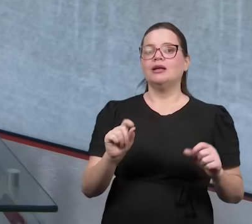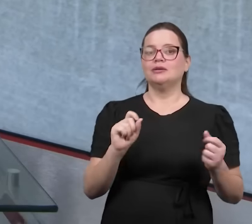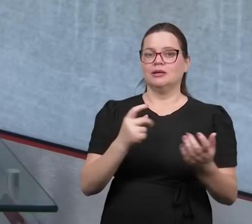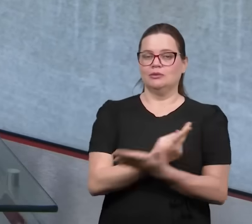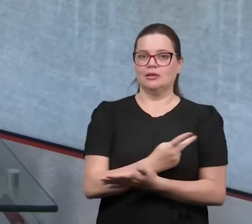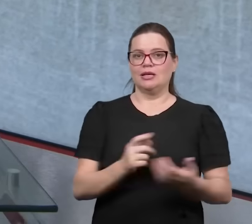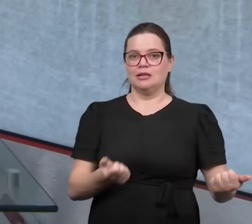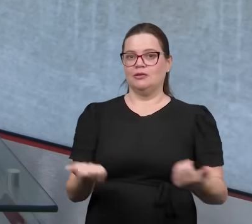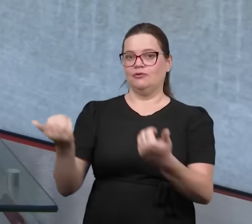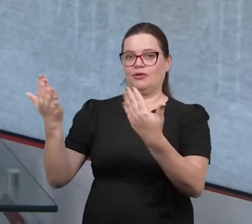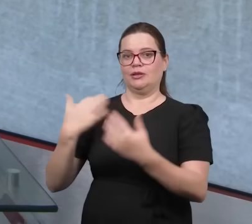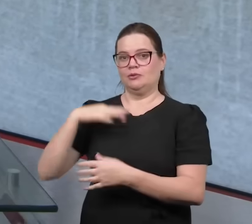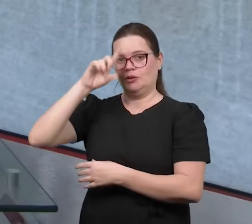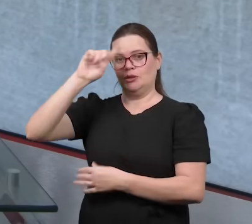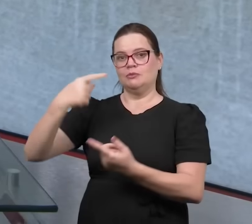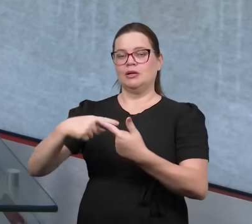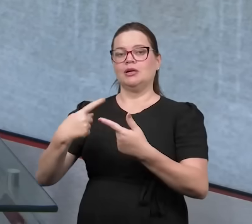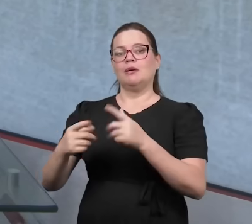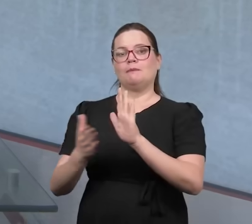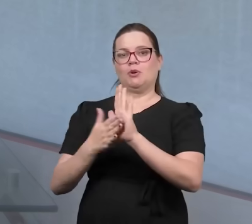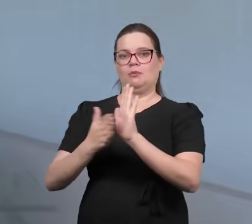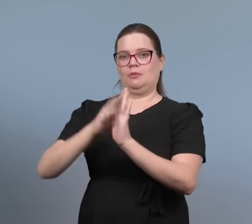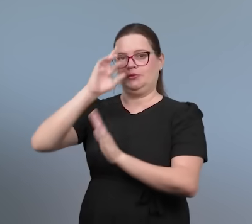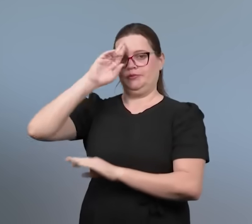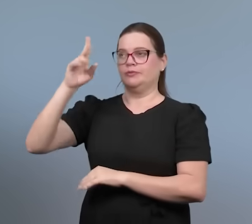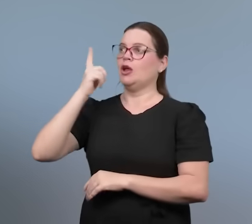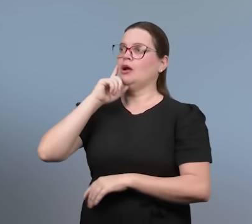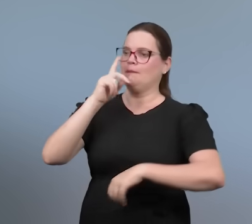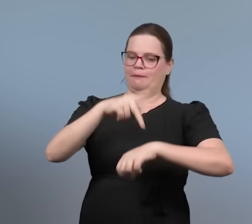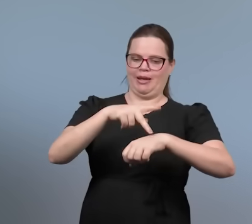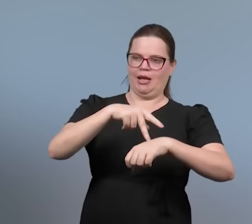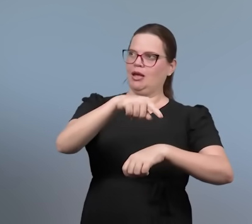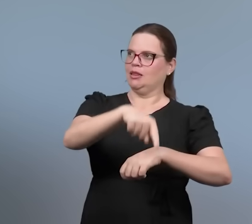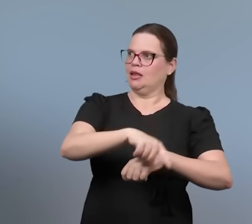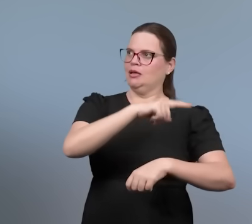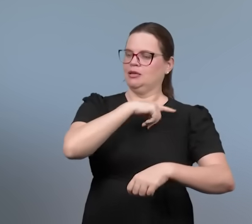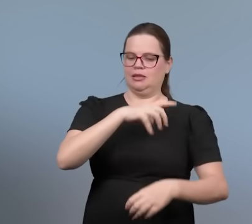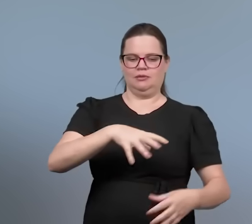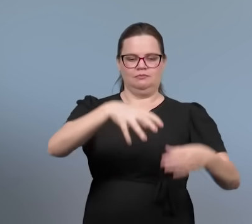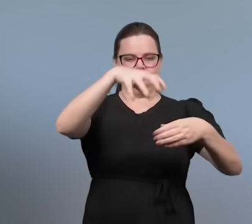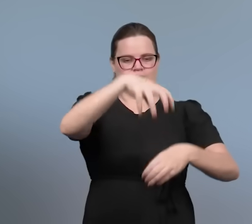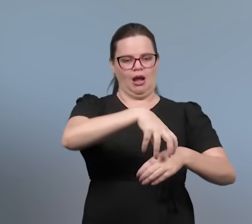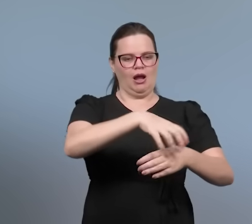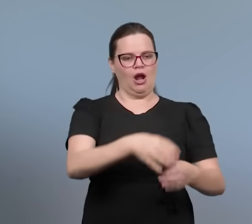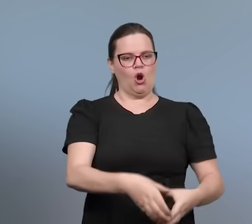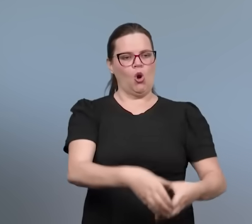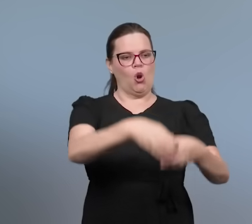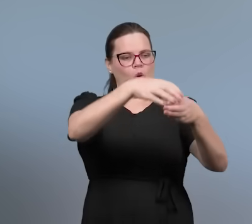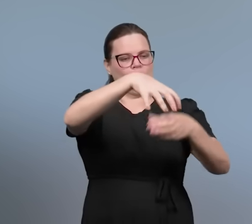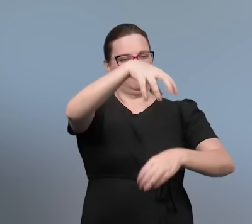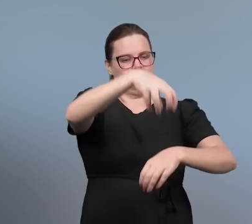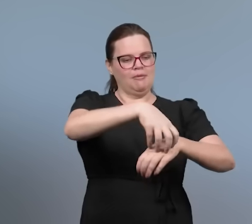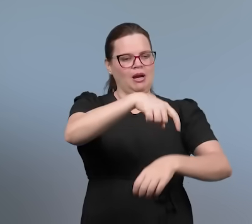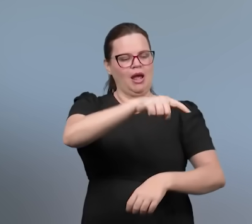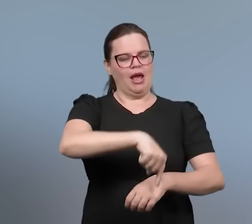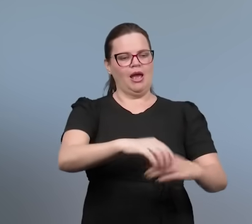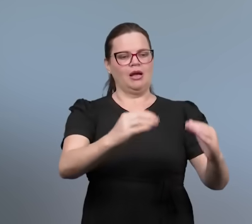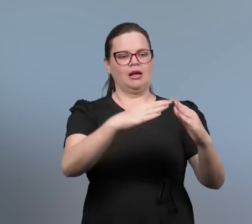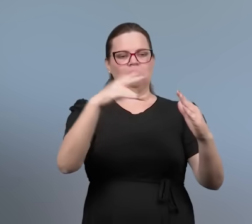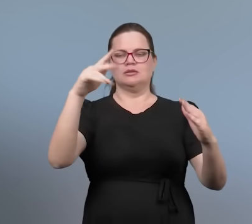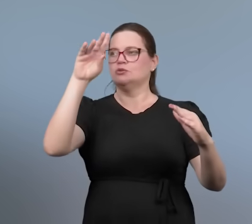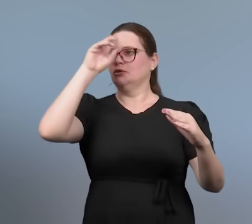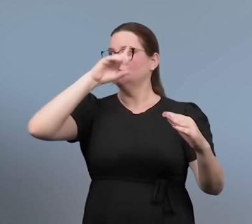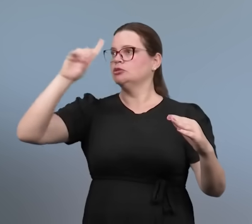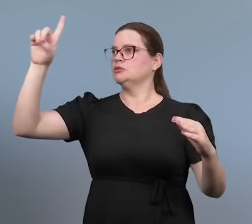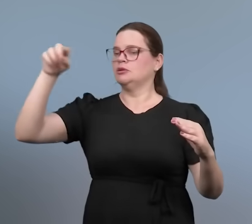um propósito diante de Deus. Ele disse assim: e esta pedra que tenho posto por coluna será a casa de